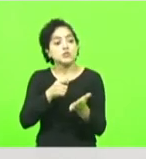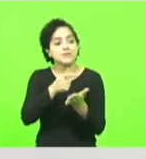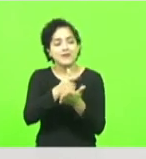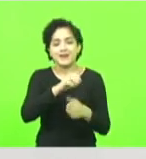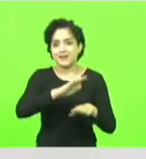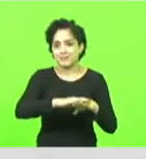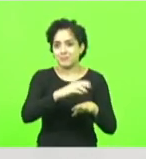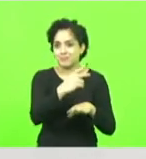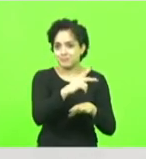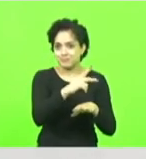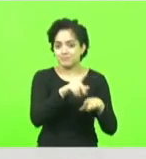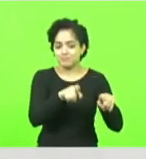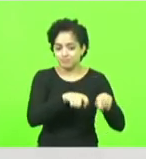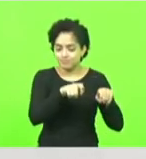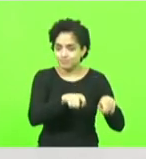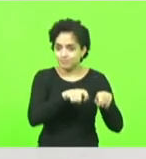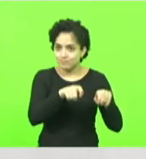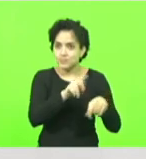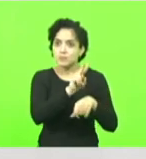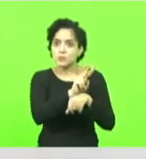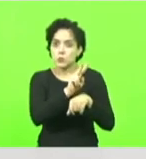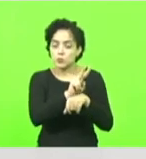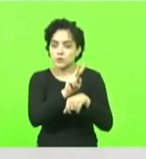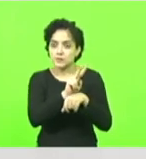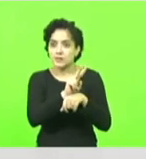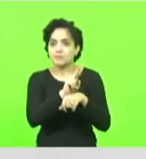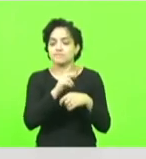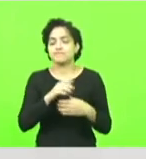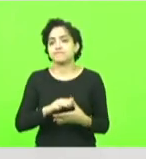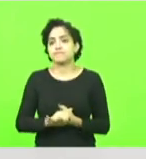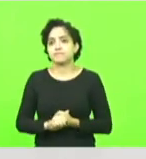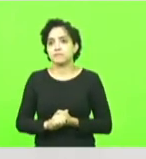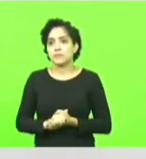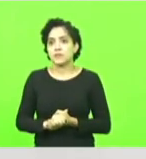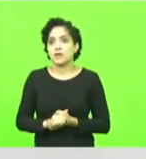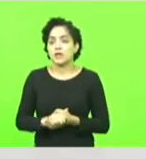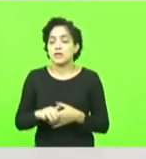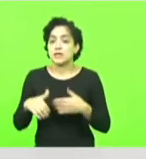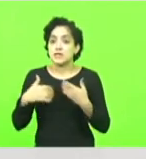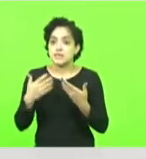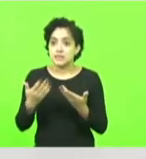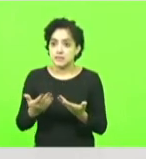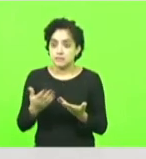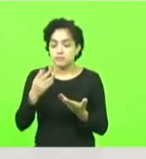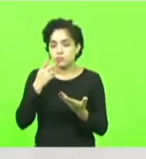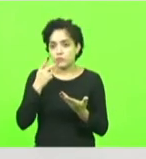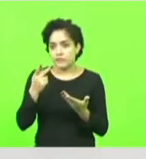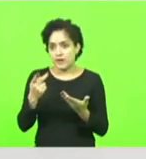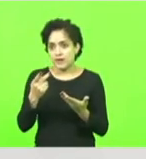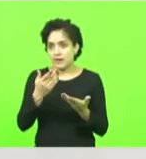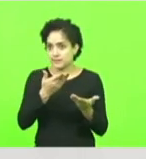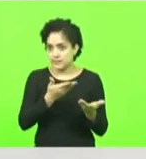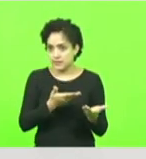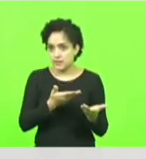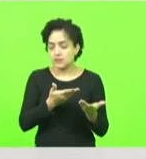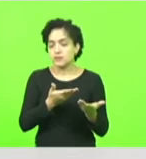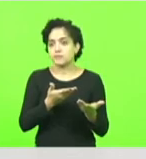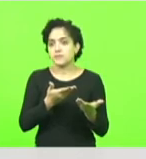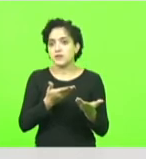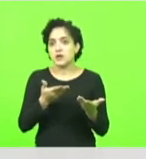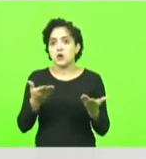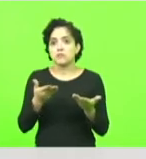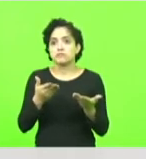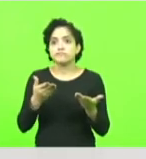agricultor que preservar a sua nascente, o seu córrego. E, por falar em agricultor, neste final de